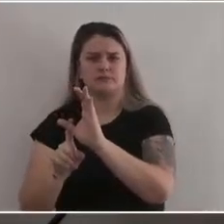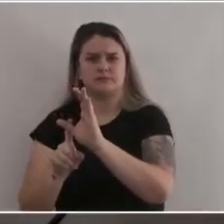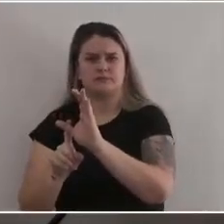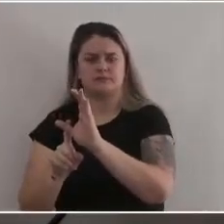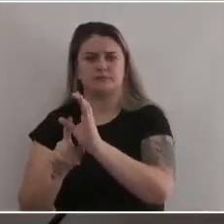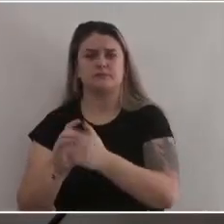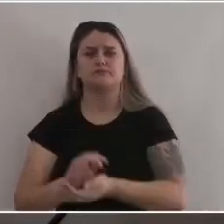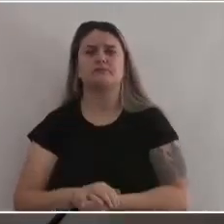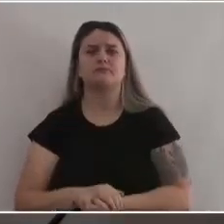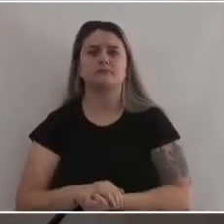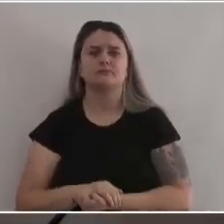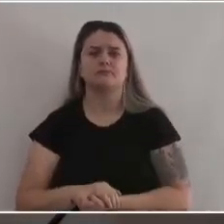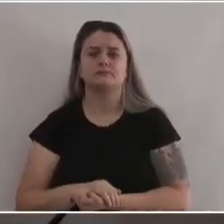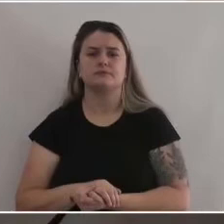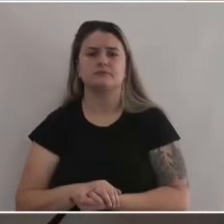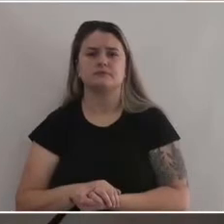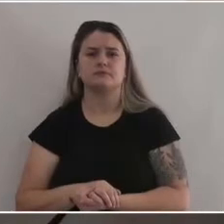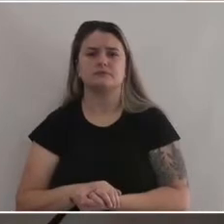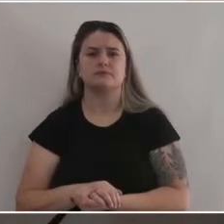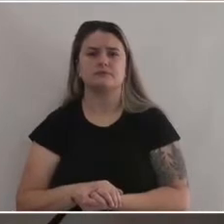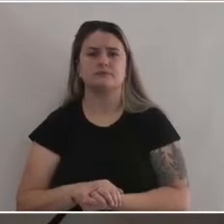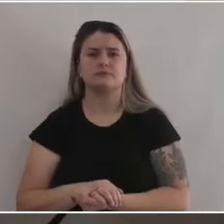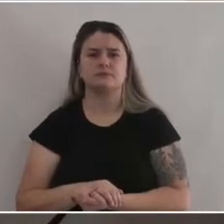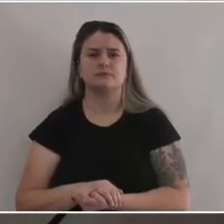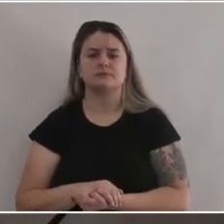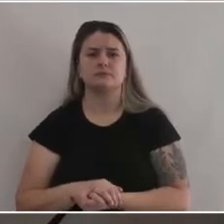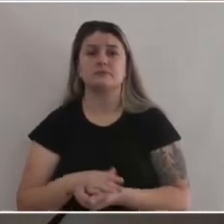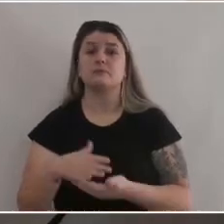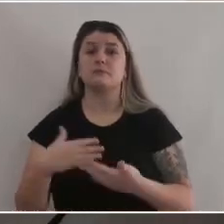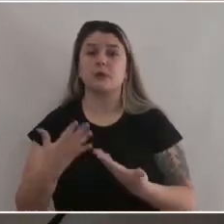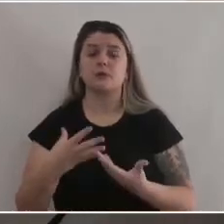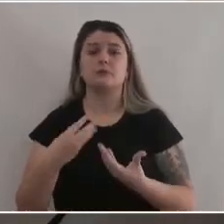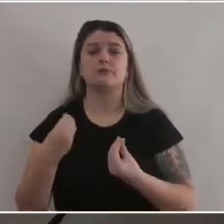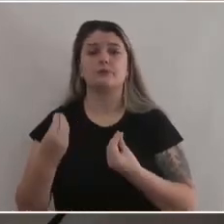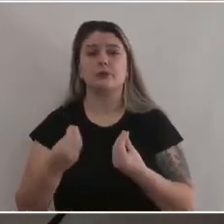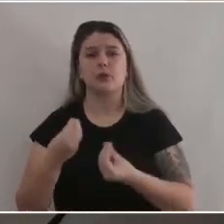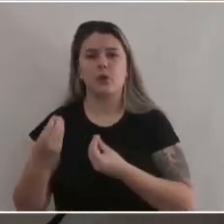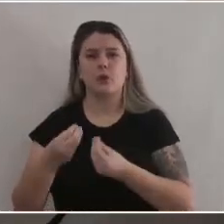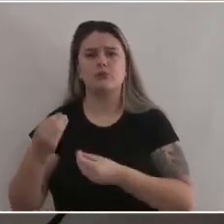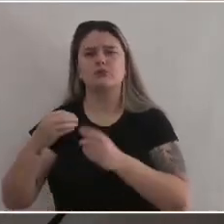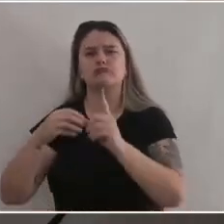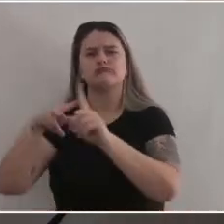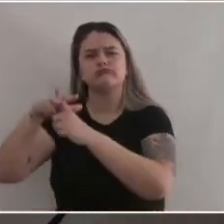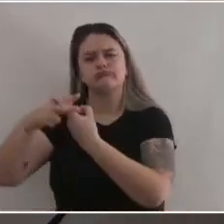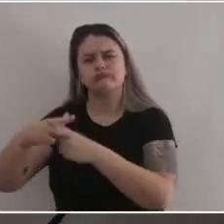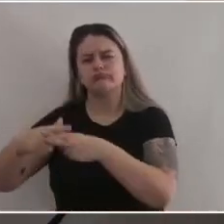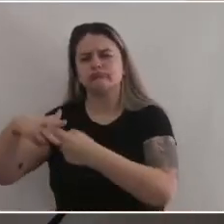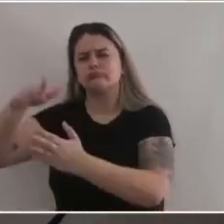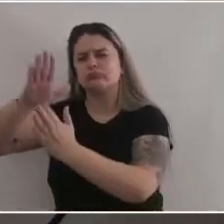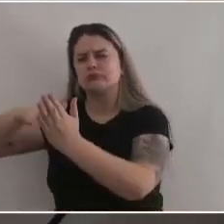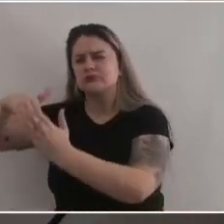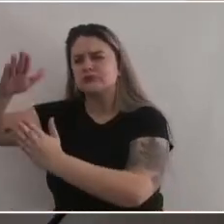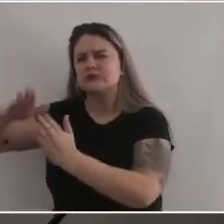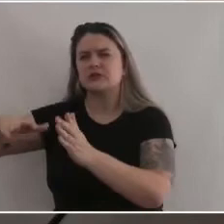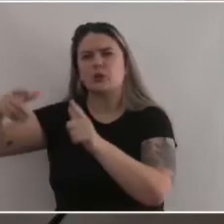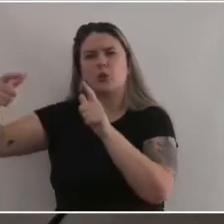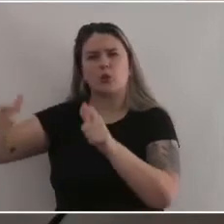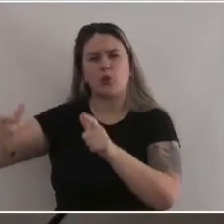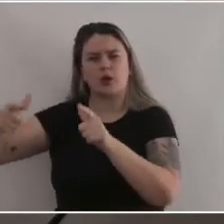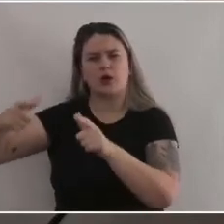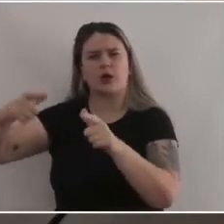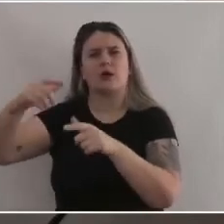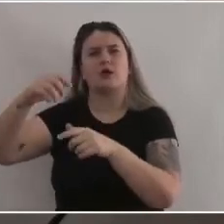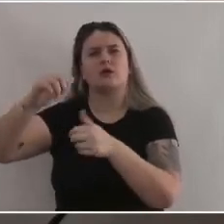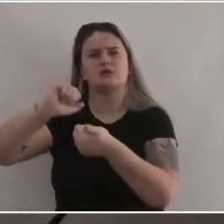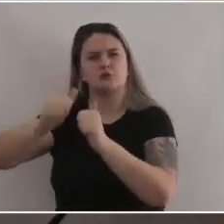para que seja, em muitos casos, como a reforma do estádio Antioco, pavimentação da rua